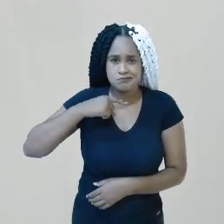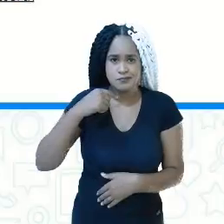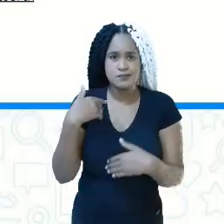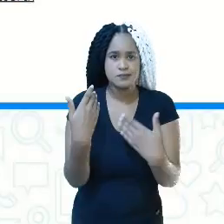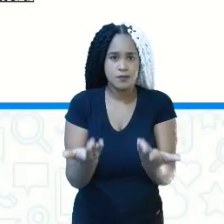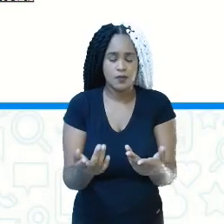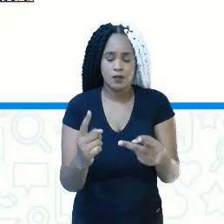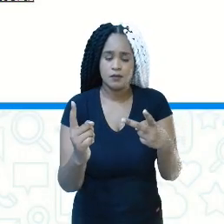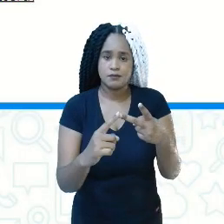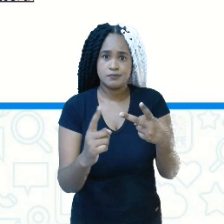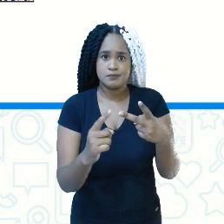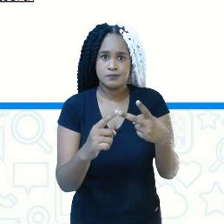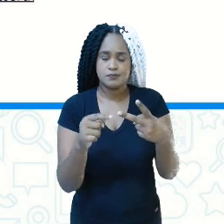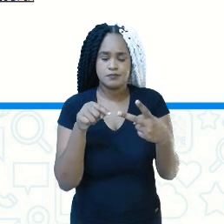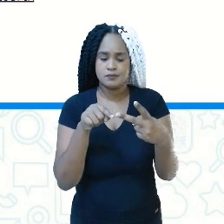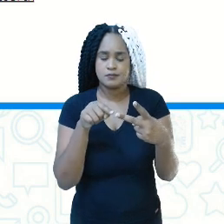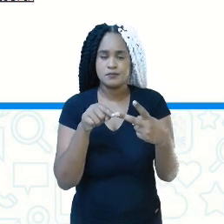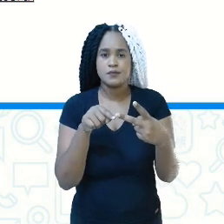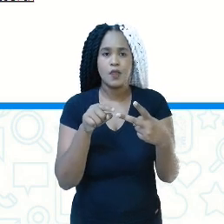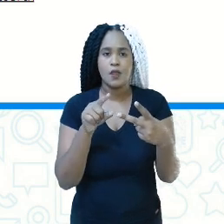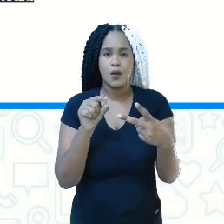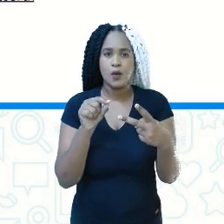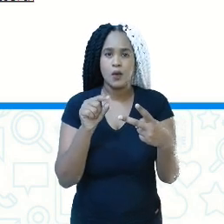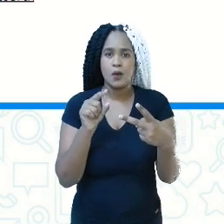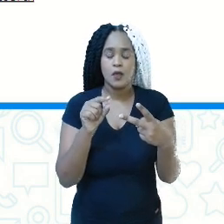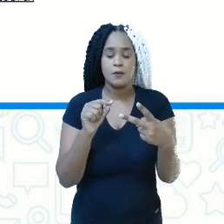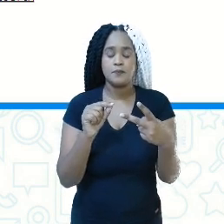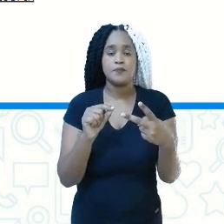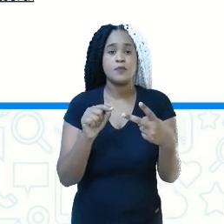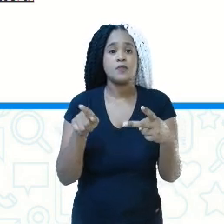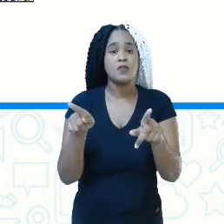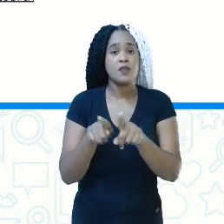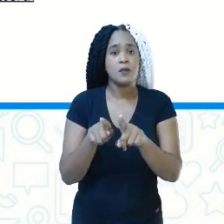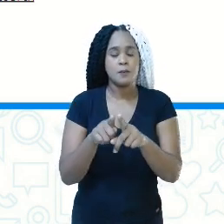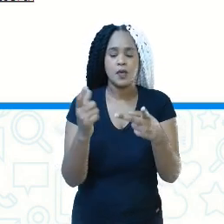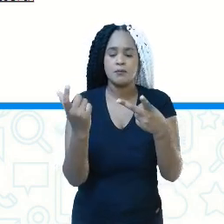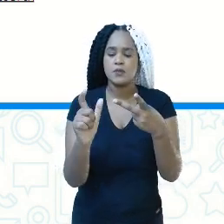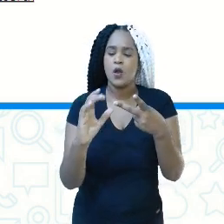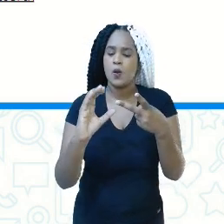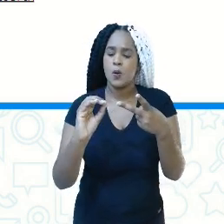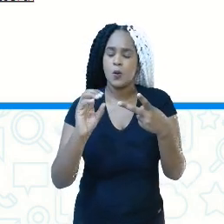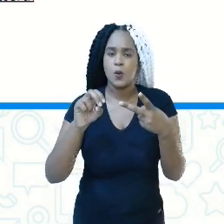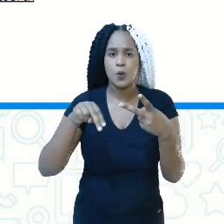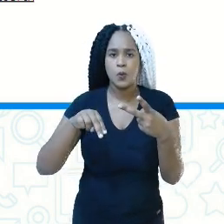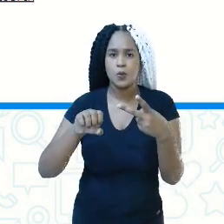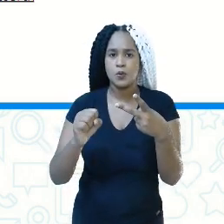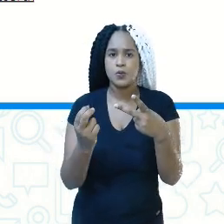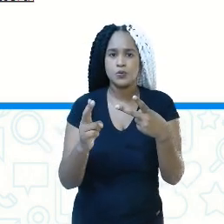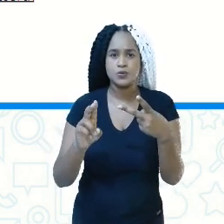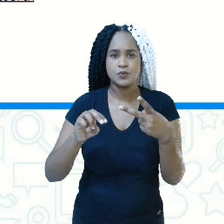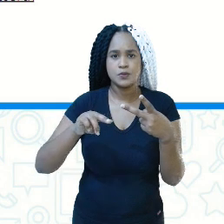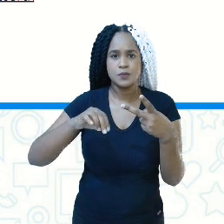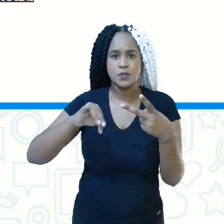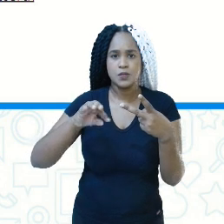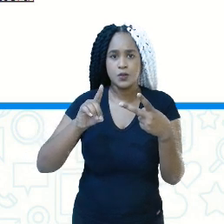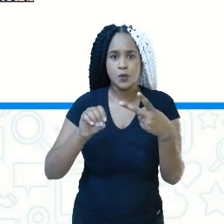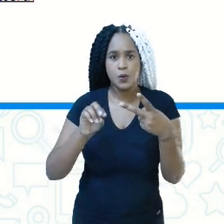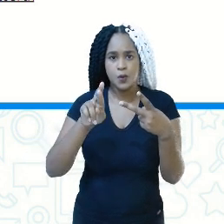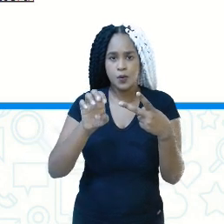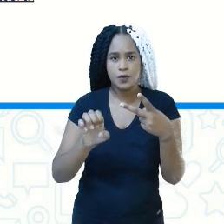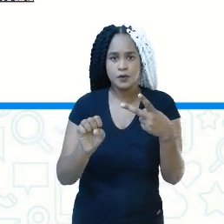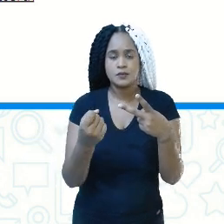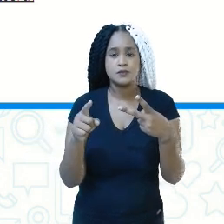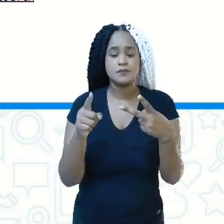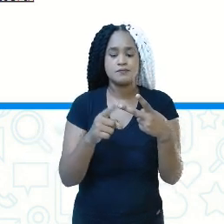são chamados de consumidores ou decompositores, dependendo do papel que desempenham no